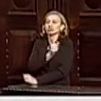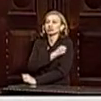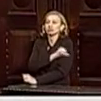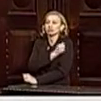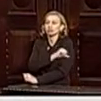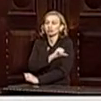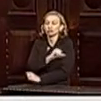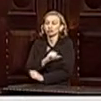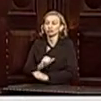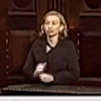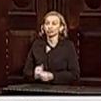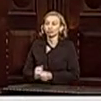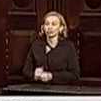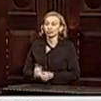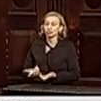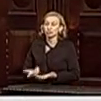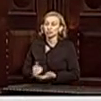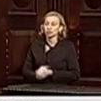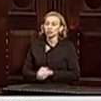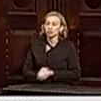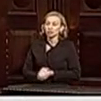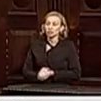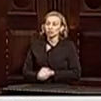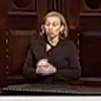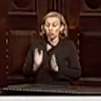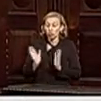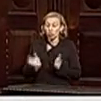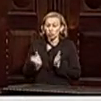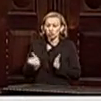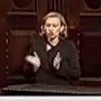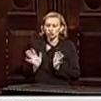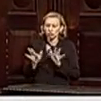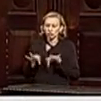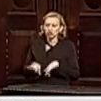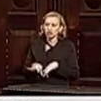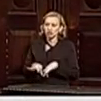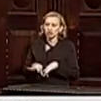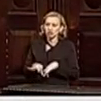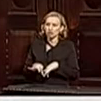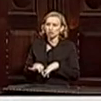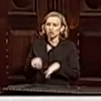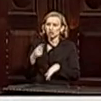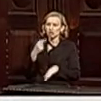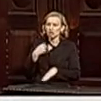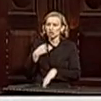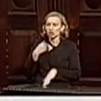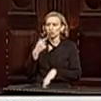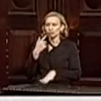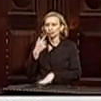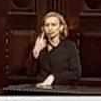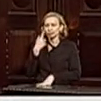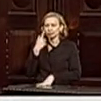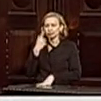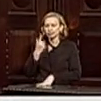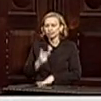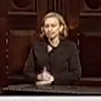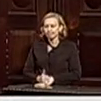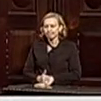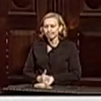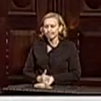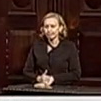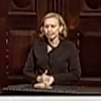vista institucional. Hoje, ao encerrar a sessão ordinária, eu fiz uma questão de ordem